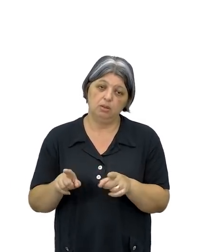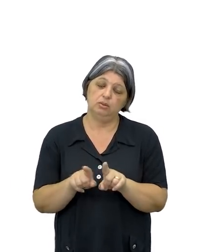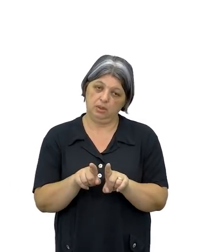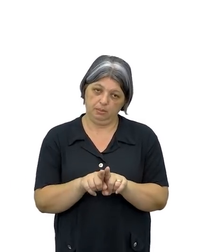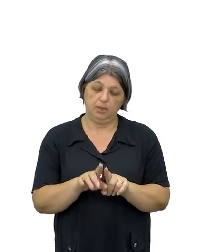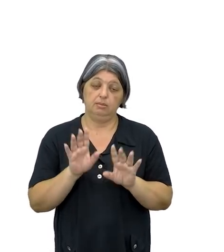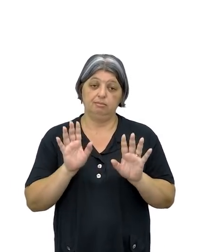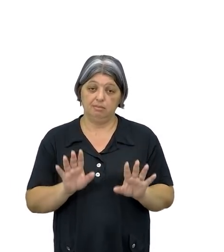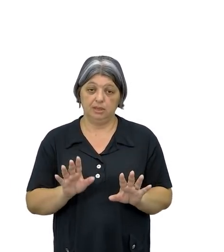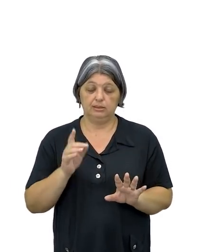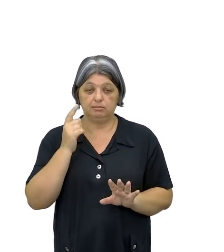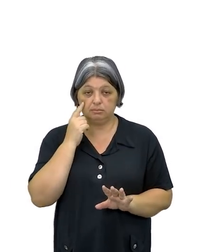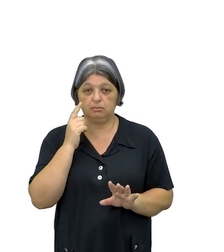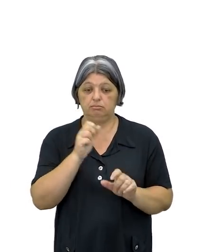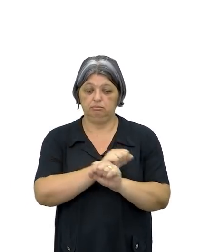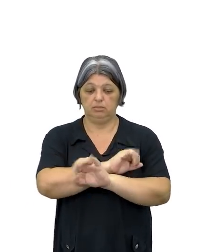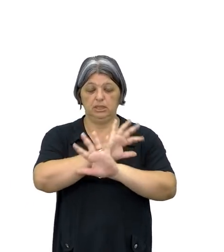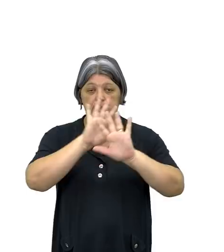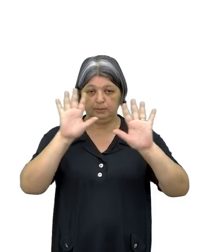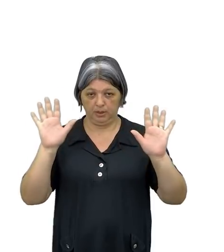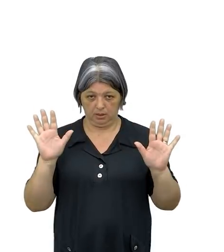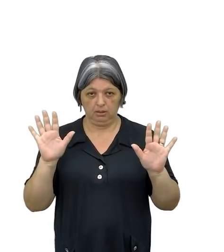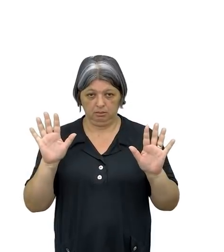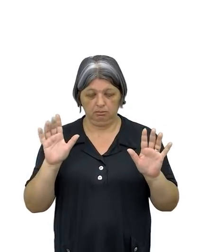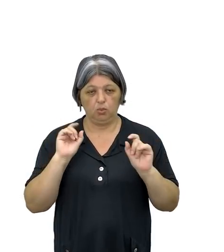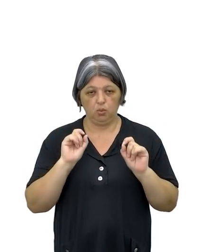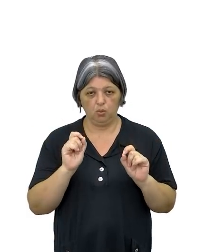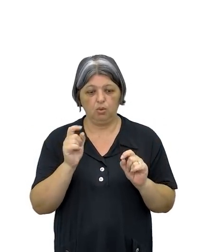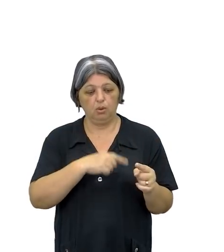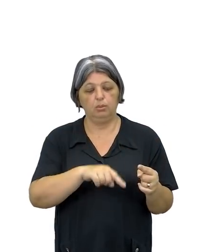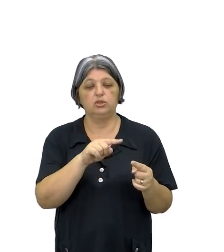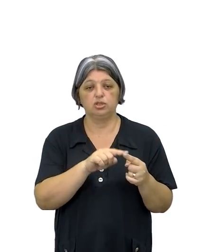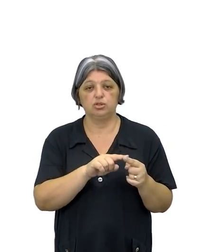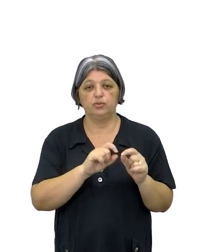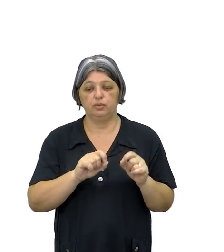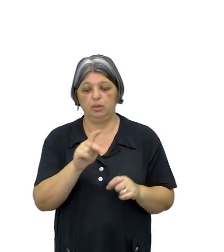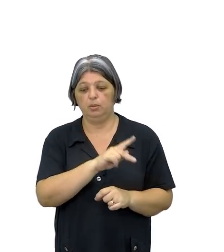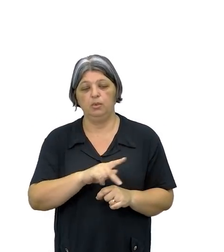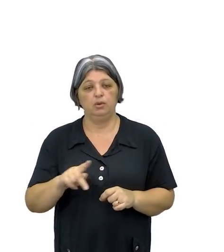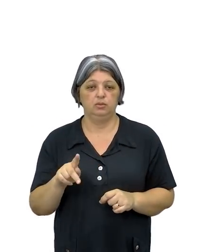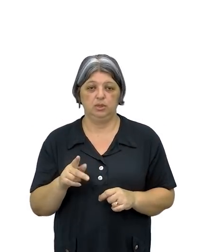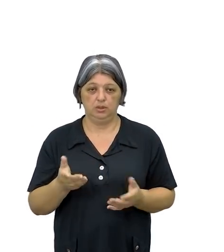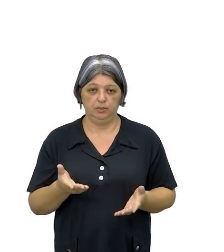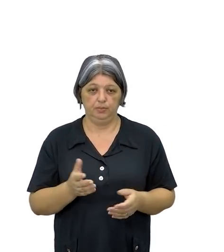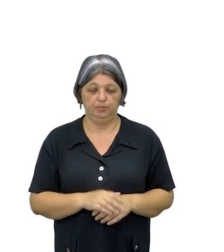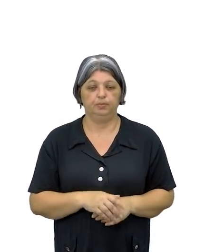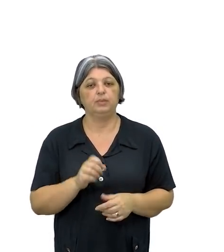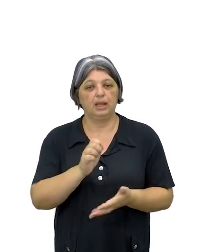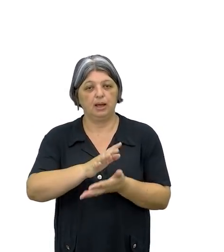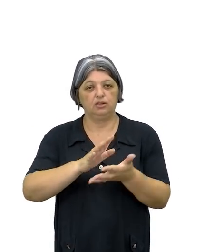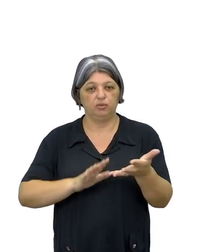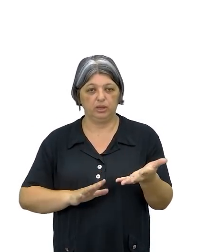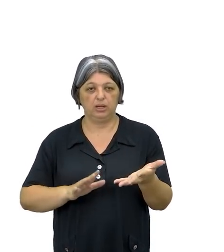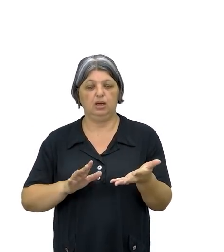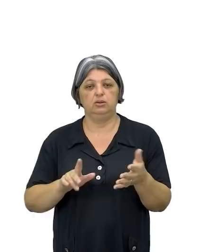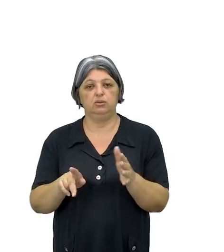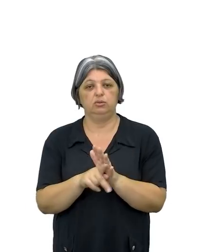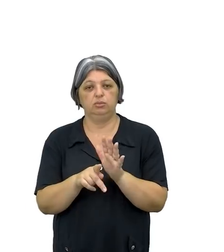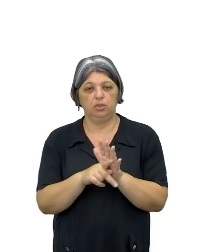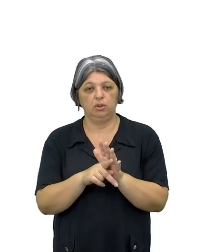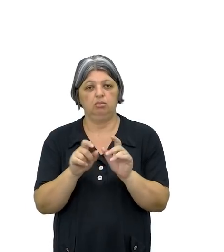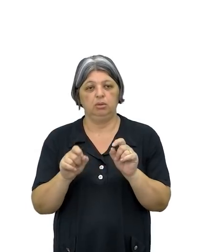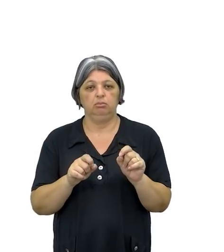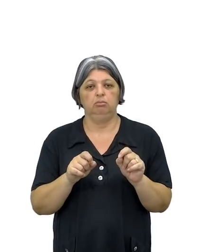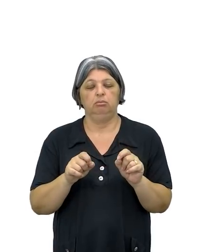temos também, temos que deixar bem claro o que a gente quer, né, que eu, professor, almejo, né, com aquelas atividades e colocando